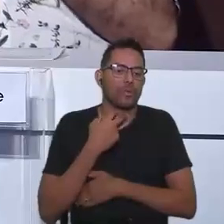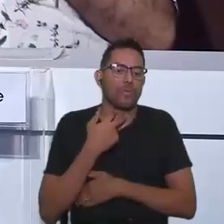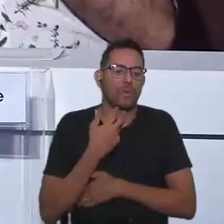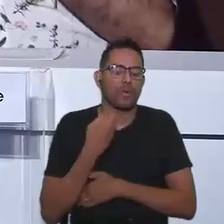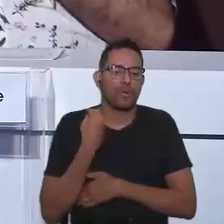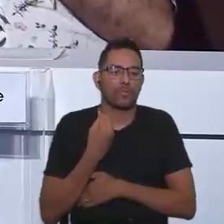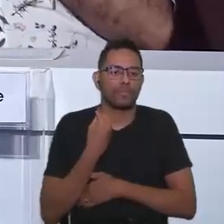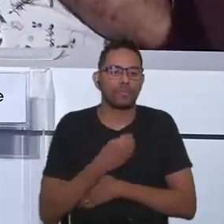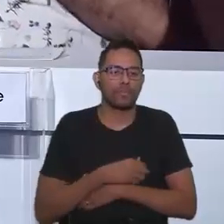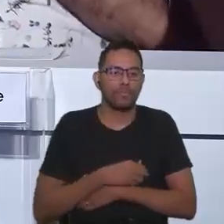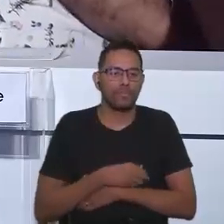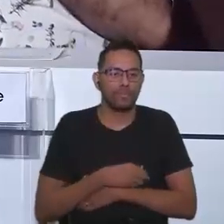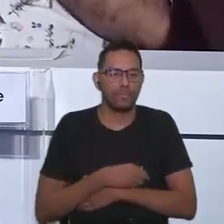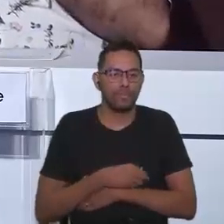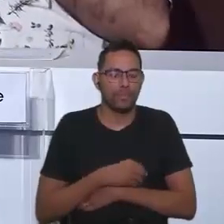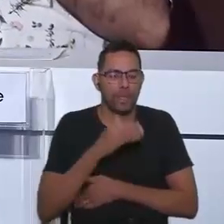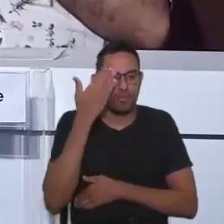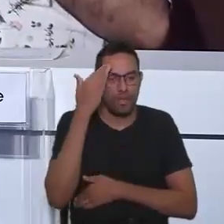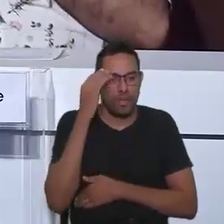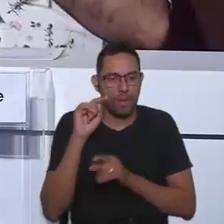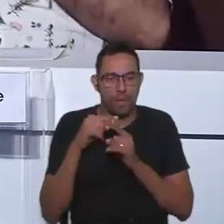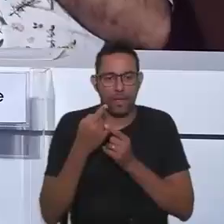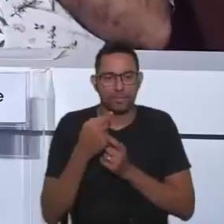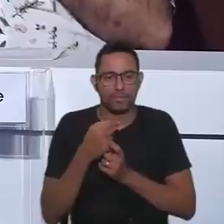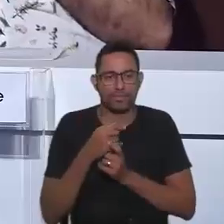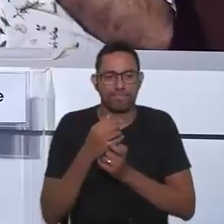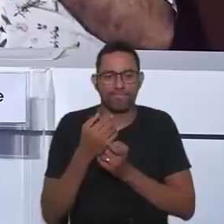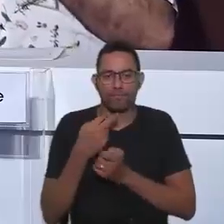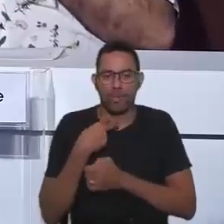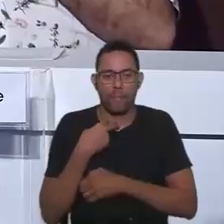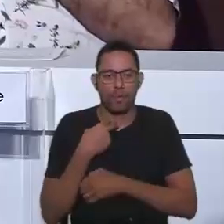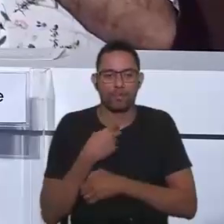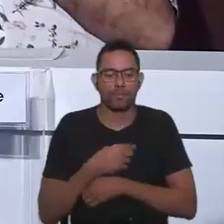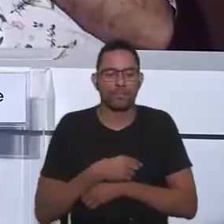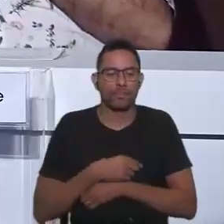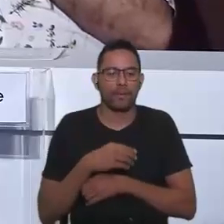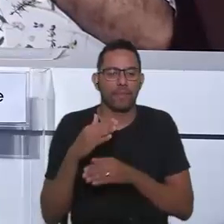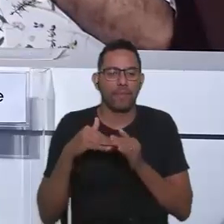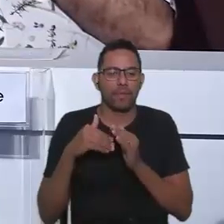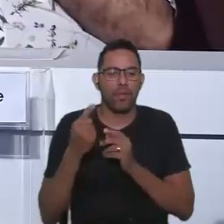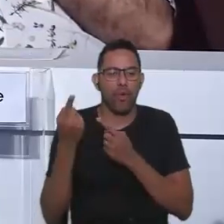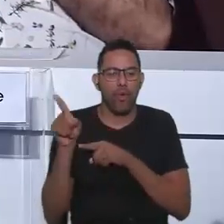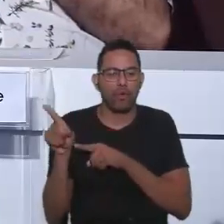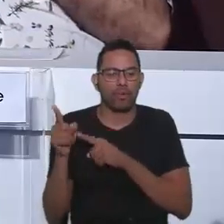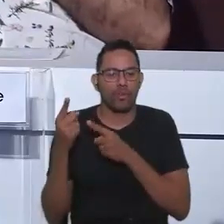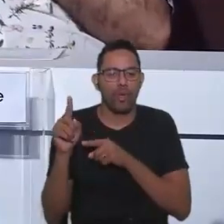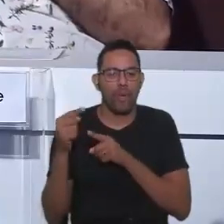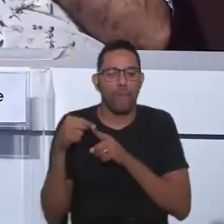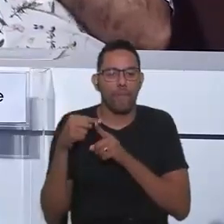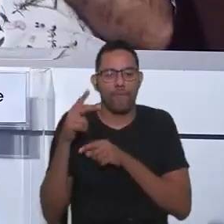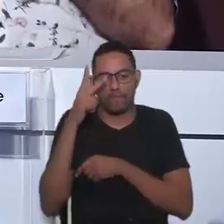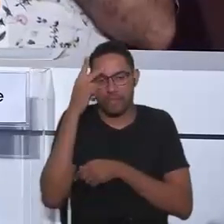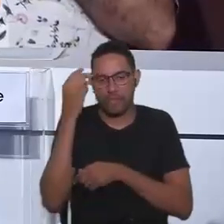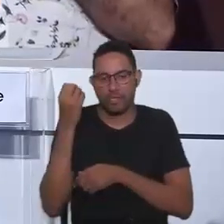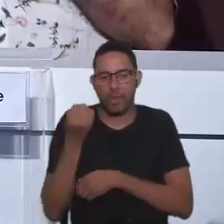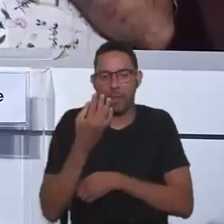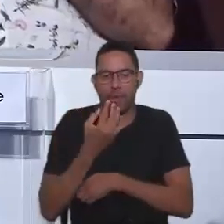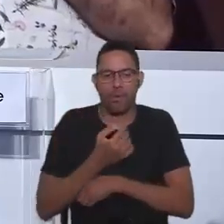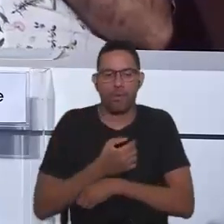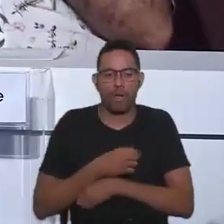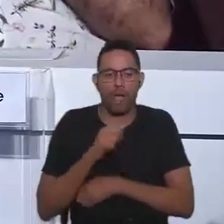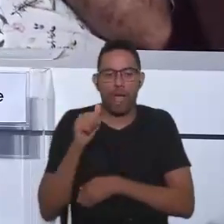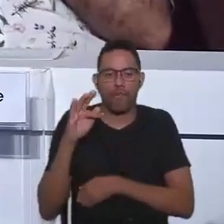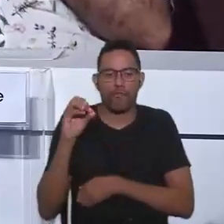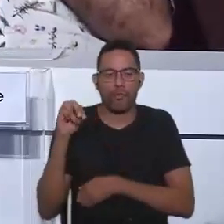posso, as minhas intenções mais nefastas não podem ser colocadas em prática contra você, porque você é muito gentil. E